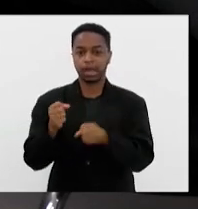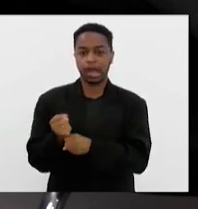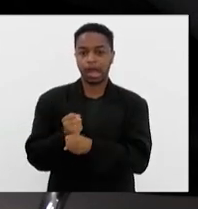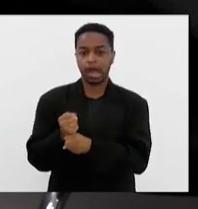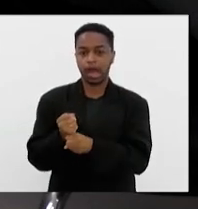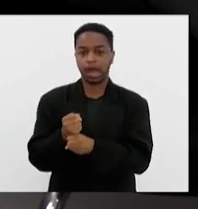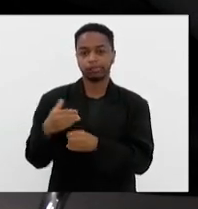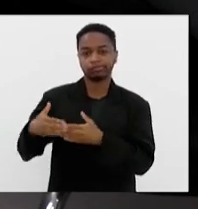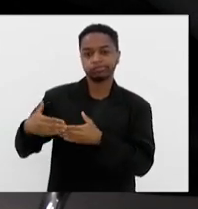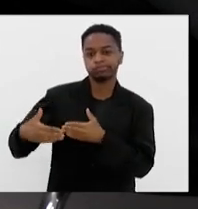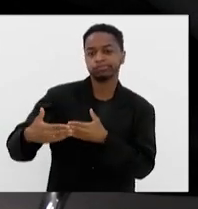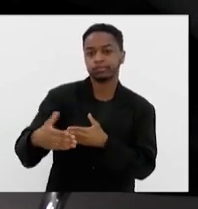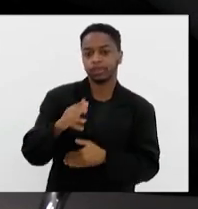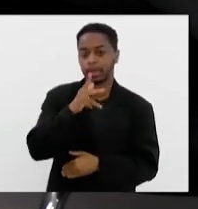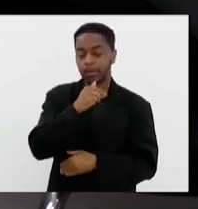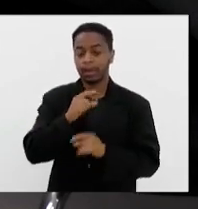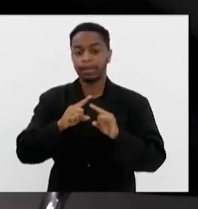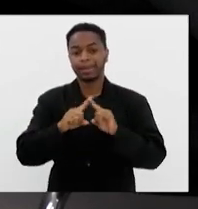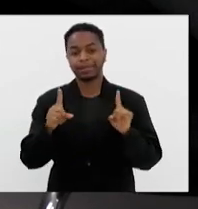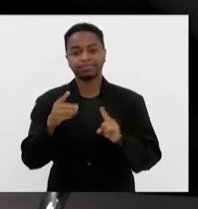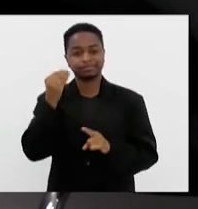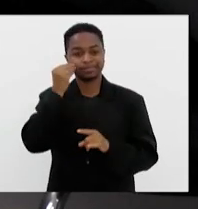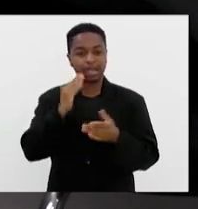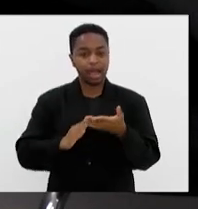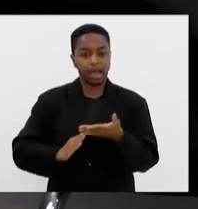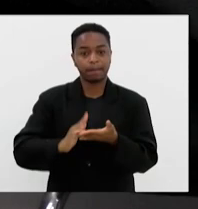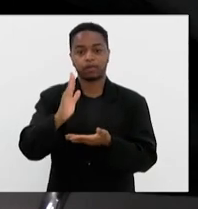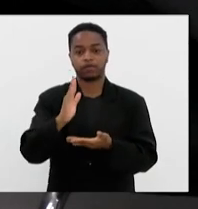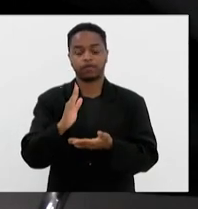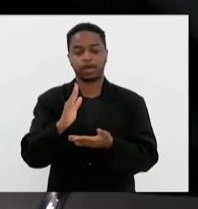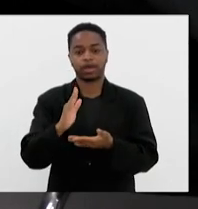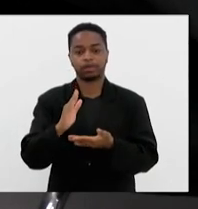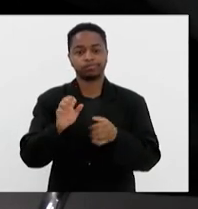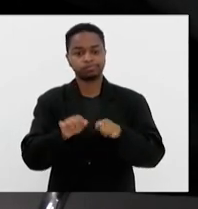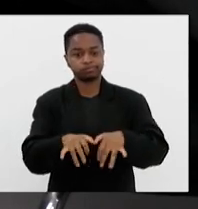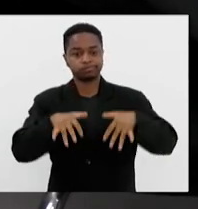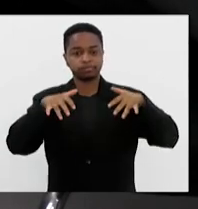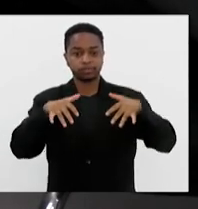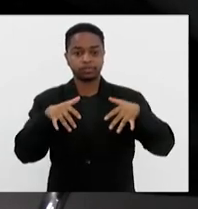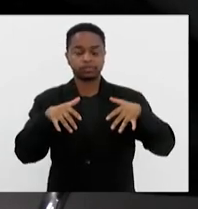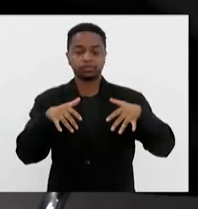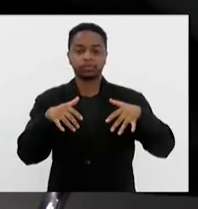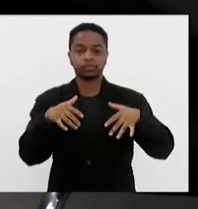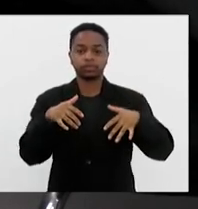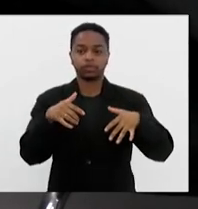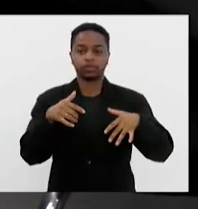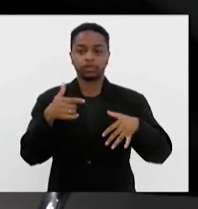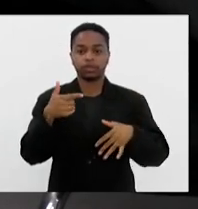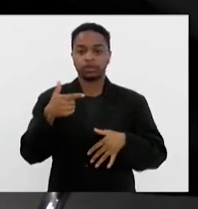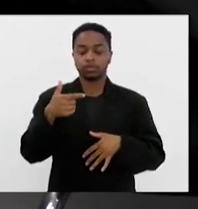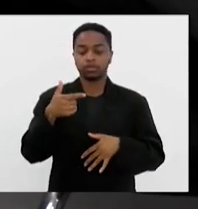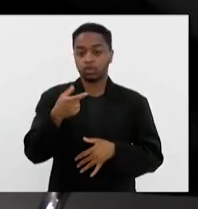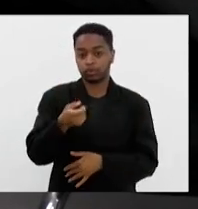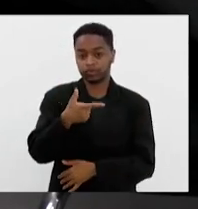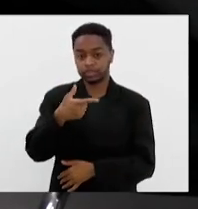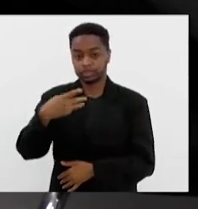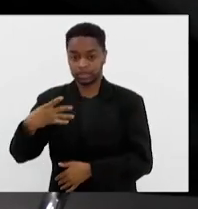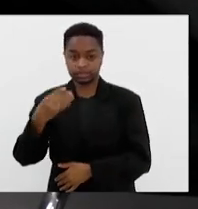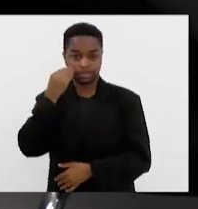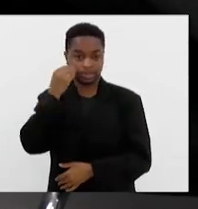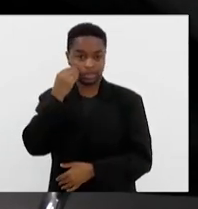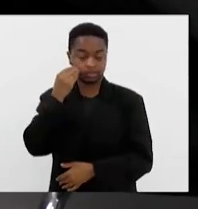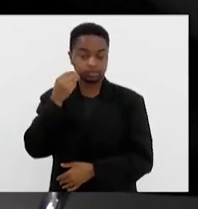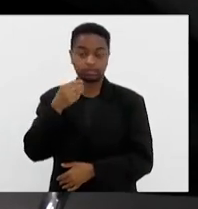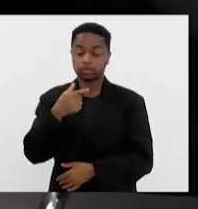isso ainda fosse aprovado numa sessão extraordinária em 22, em 23, para valer agora para 24. Mas